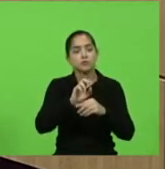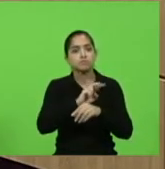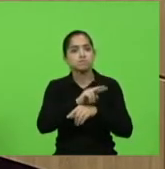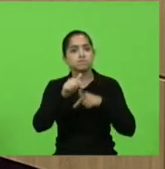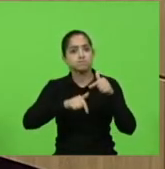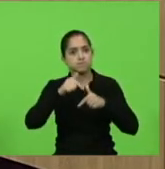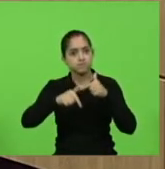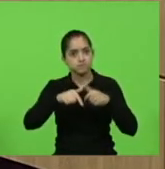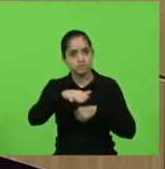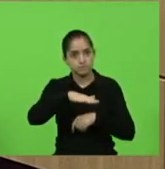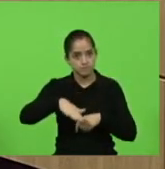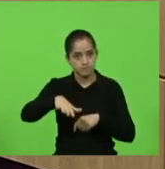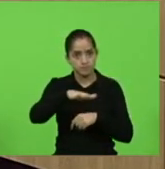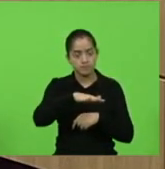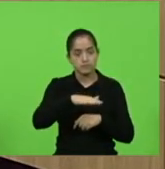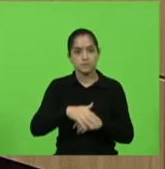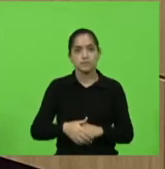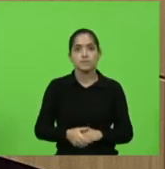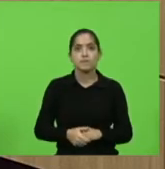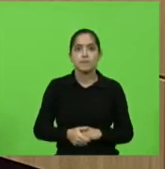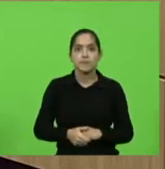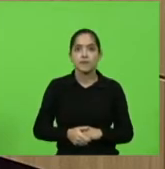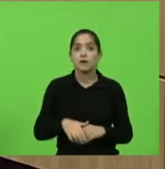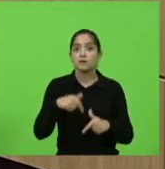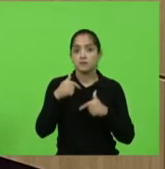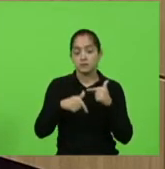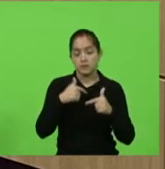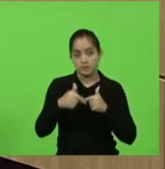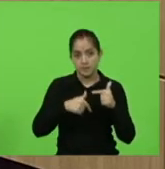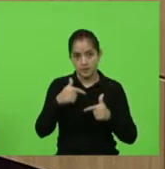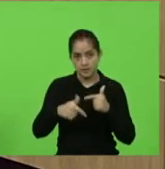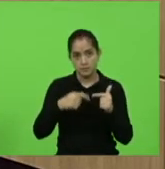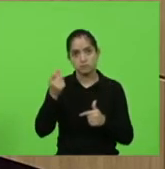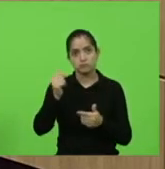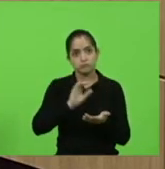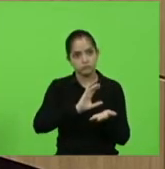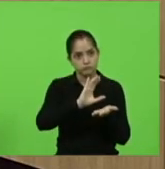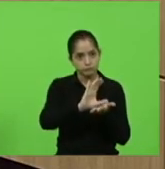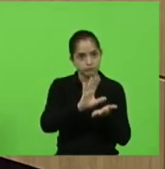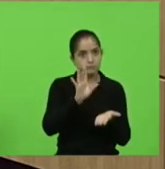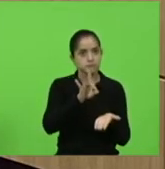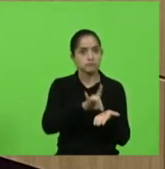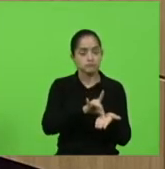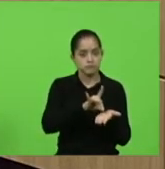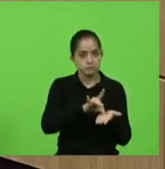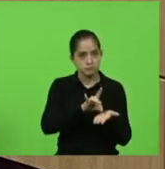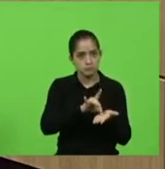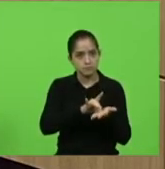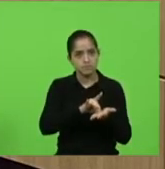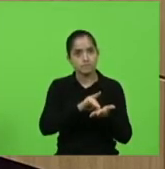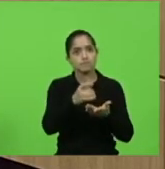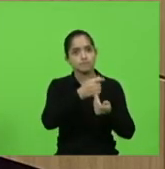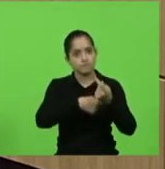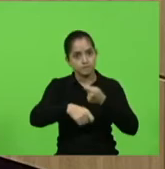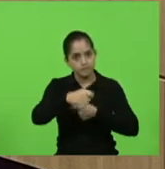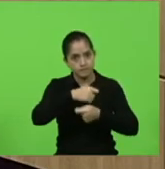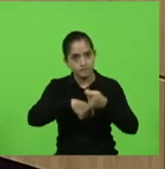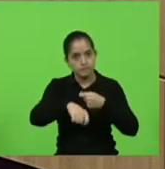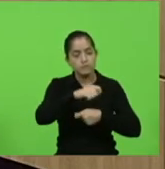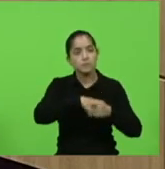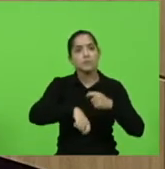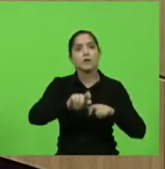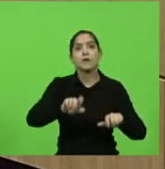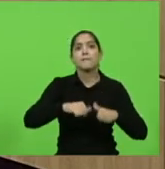região. Hoje a gente está trabalhando com investimentos reais aqui no Porto de Laguna, fazendo essa máquina girar, trazendo melhoria